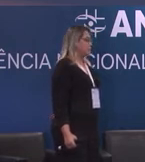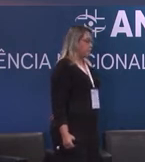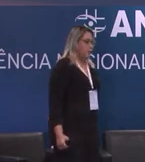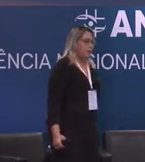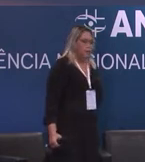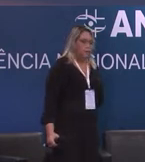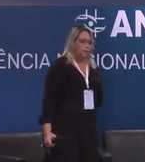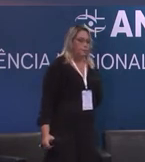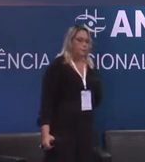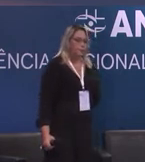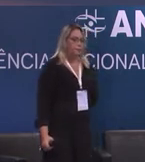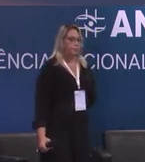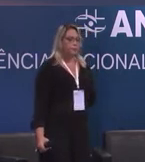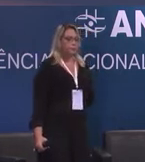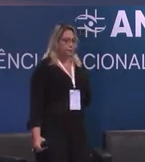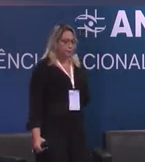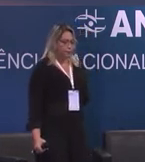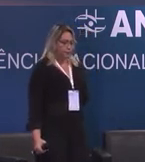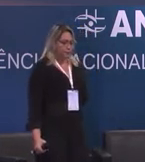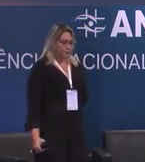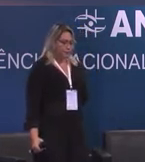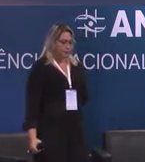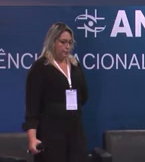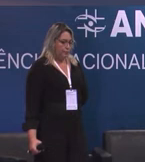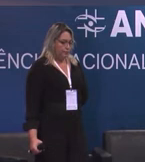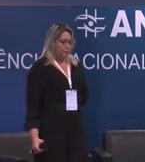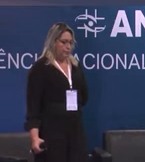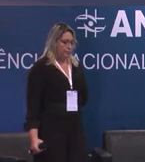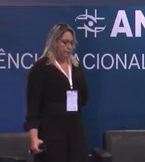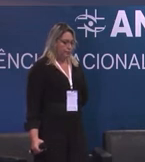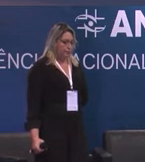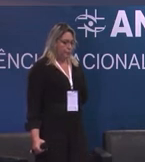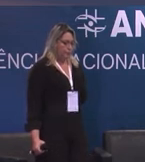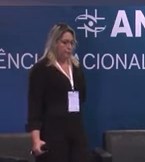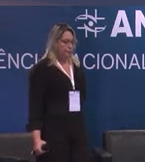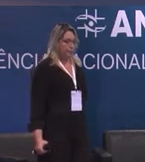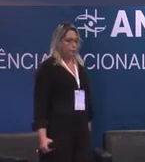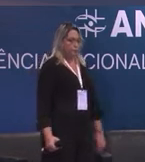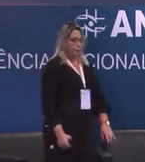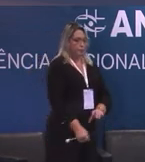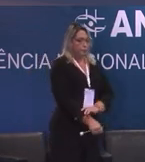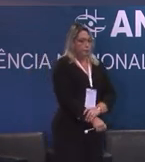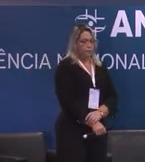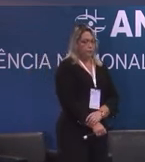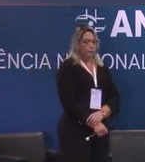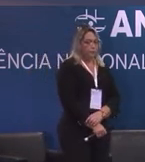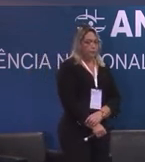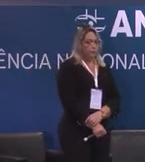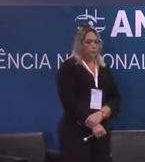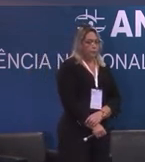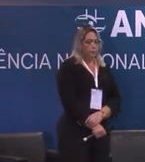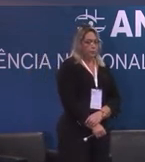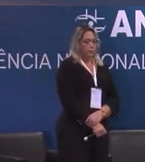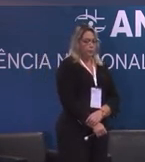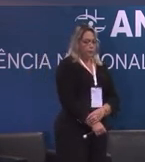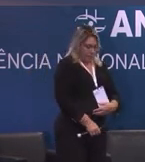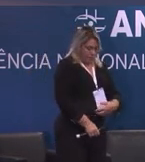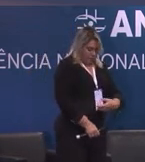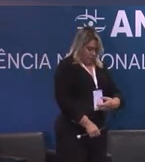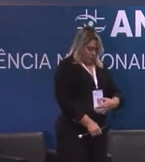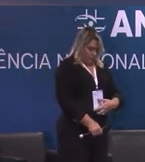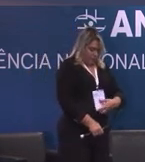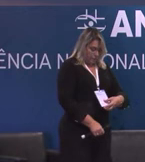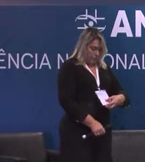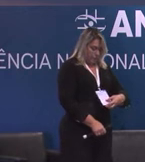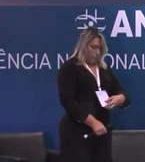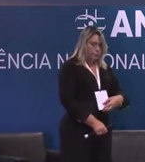principalmente, que o nosso trabalho não é, como a Diná deixou bem claro, e vocês já apresentaram isso, inclusive soluções, não é restrito à Secretaria de